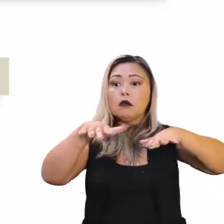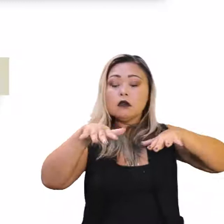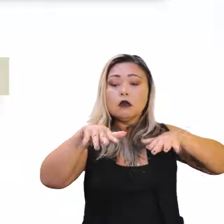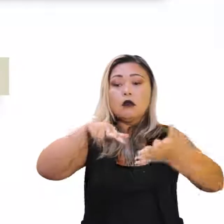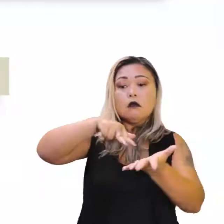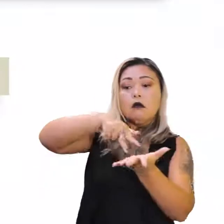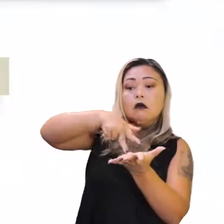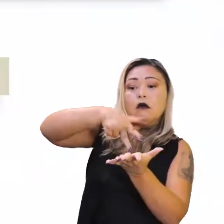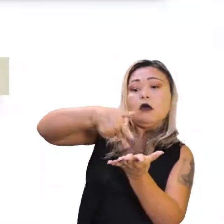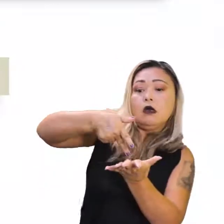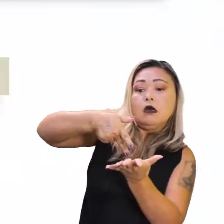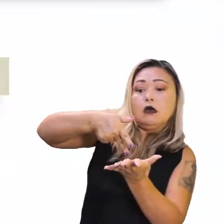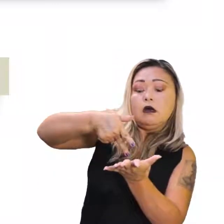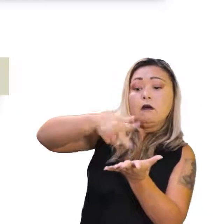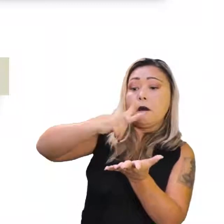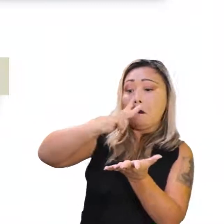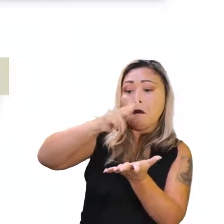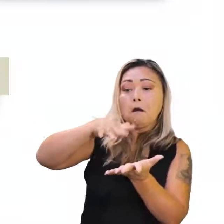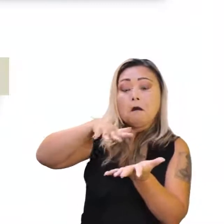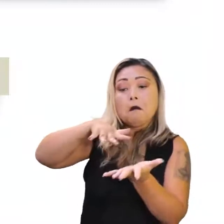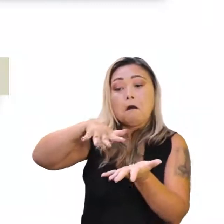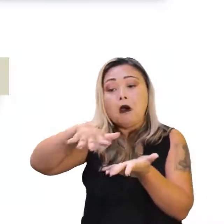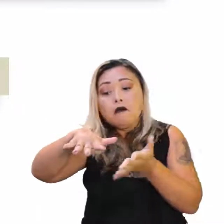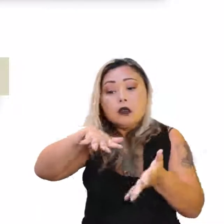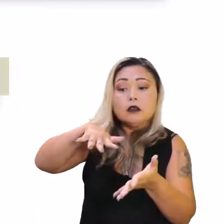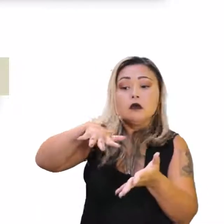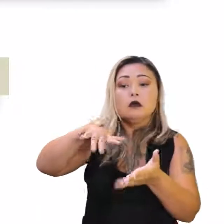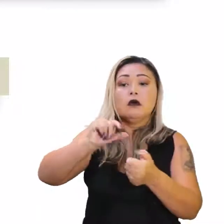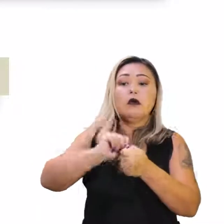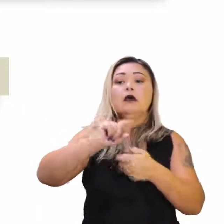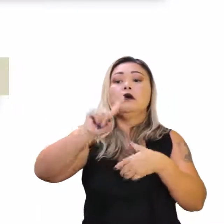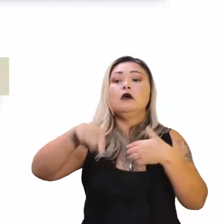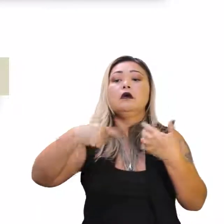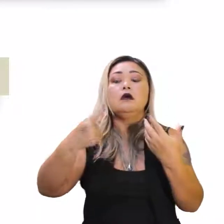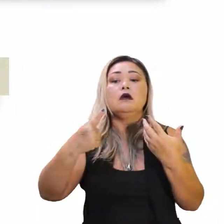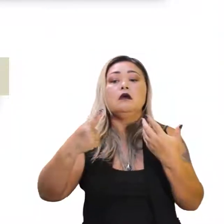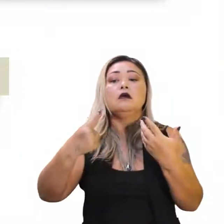em que ela está aí dá a ideia de movimento.